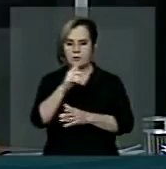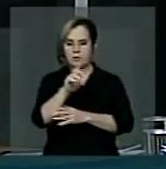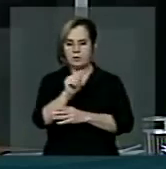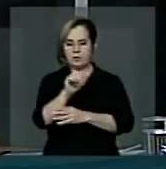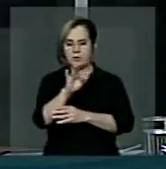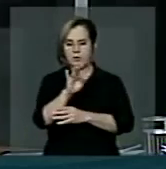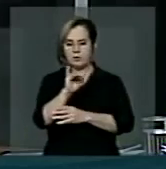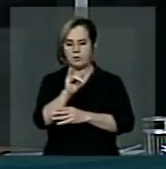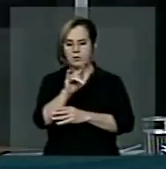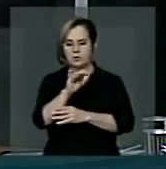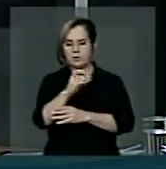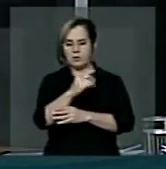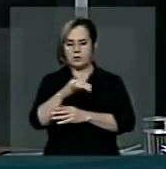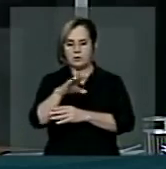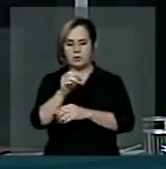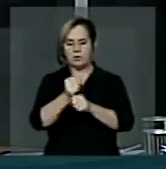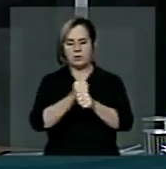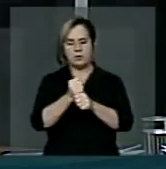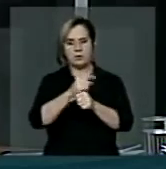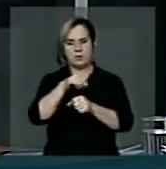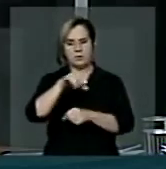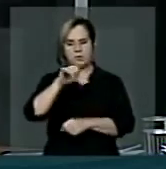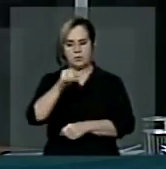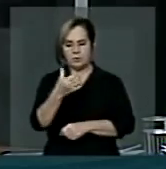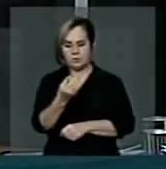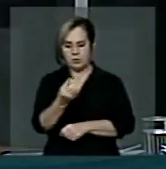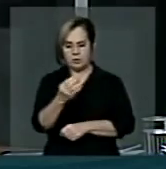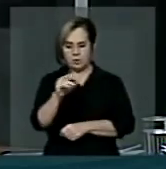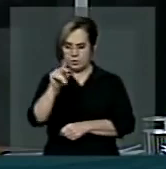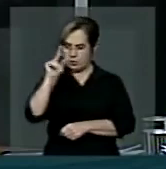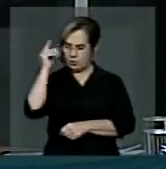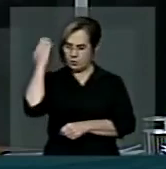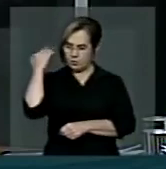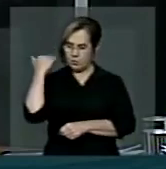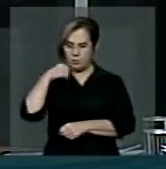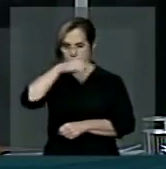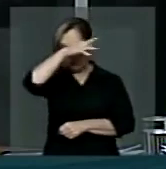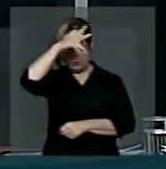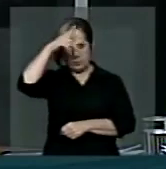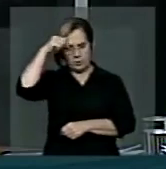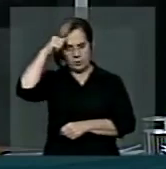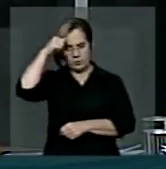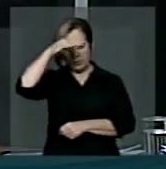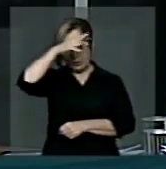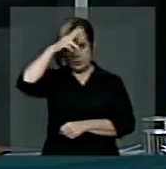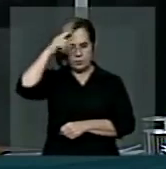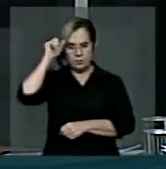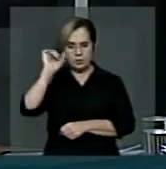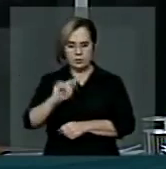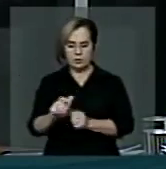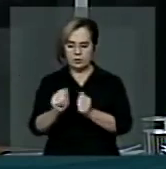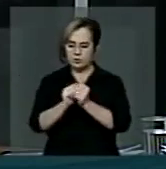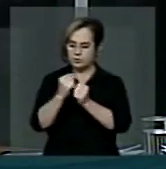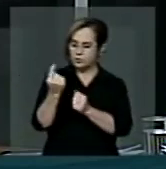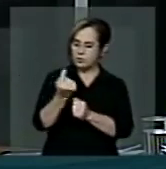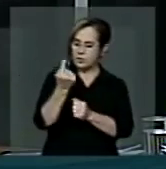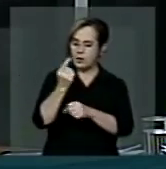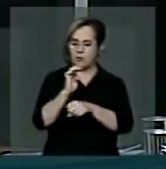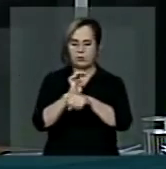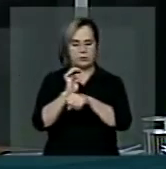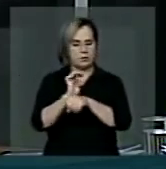de 1960. À época, Mato Grosso e Mato Grosso do Sul eram um estado